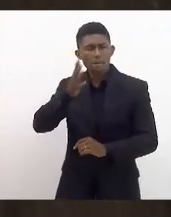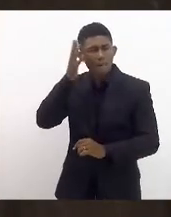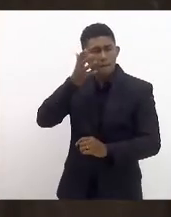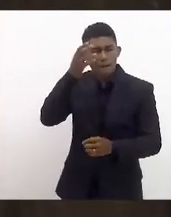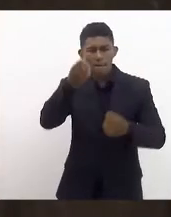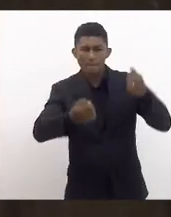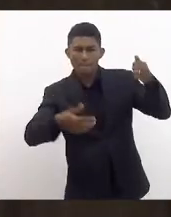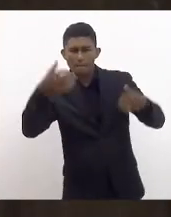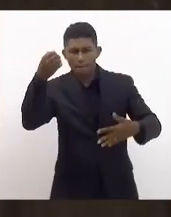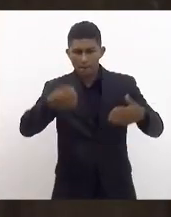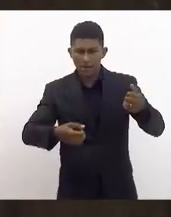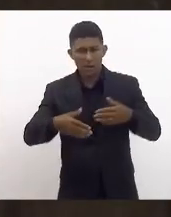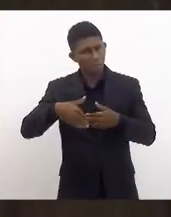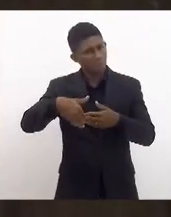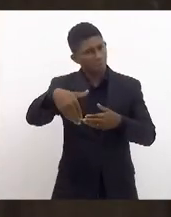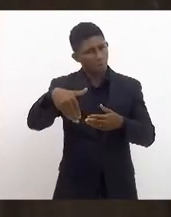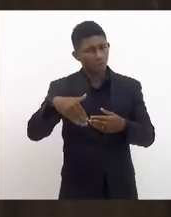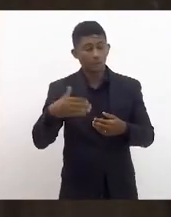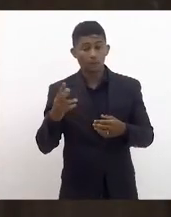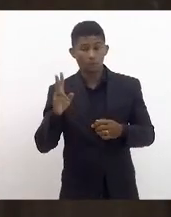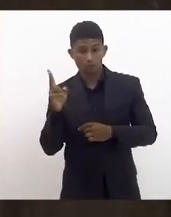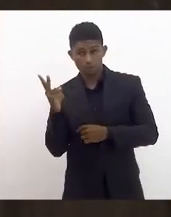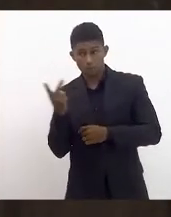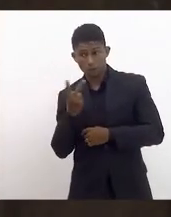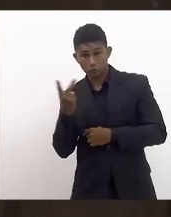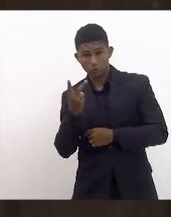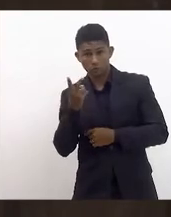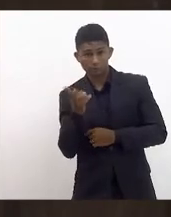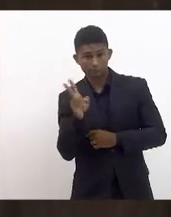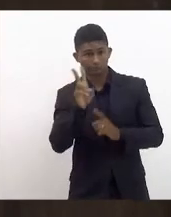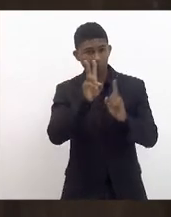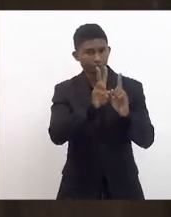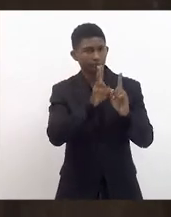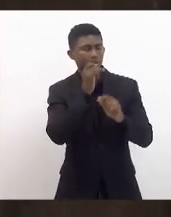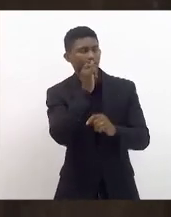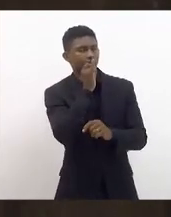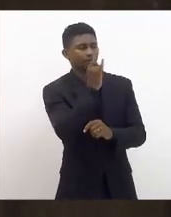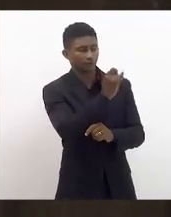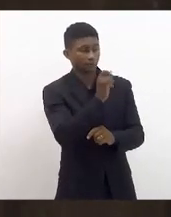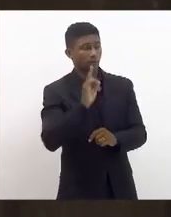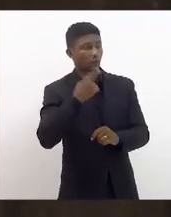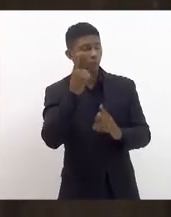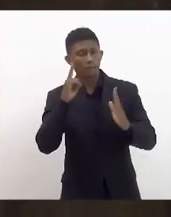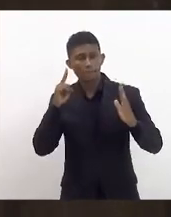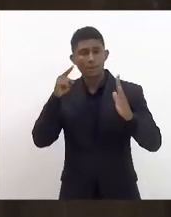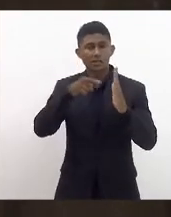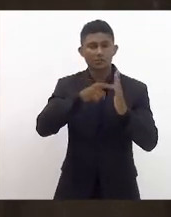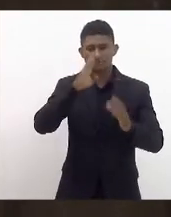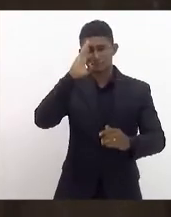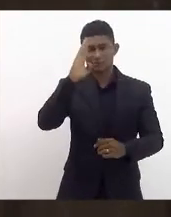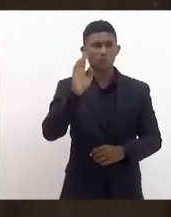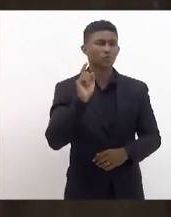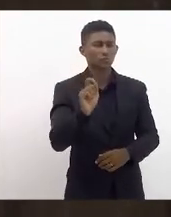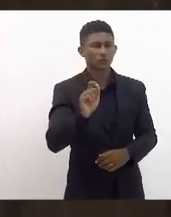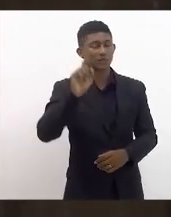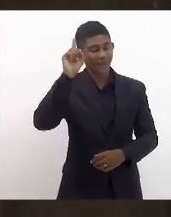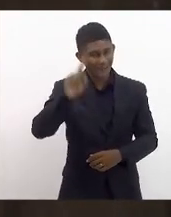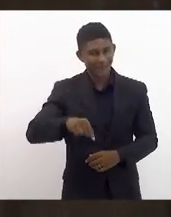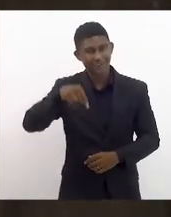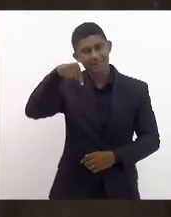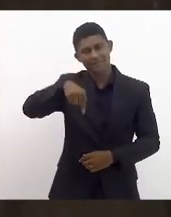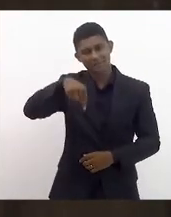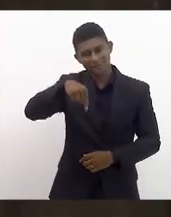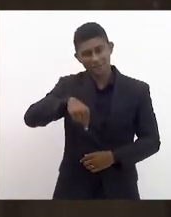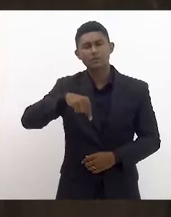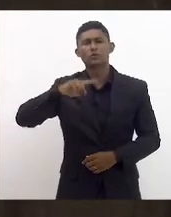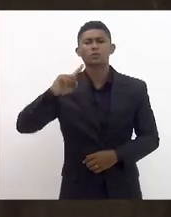E dissemos a ele que o objetivo fundamental é que esse parlamento tinha uma